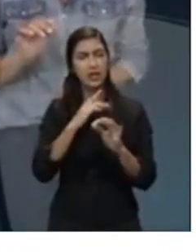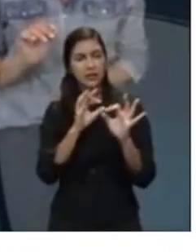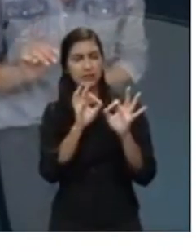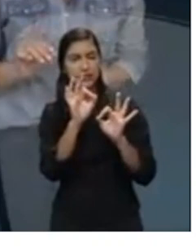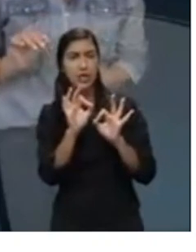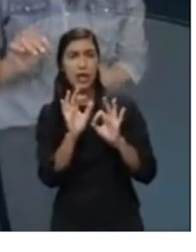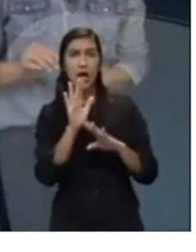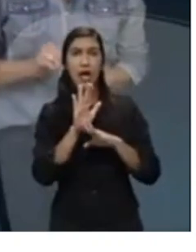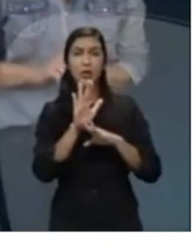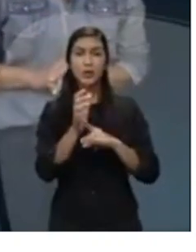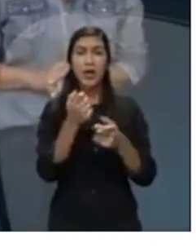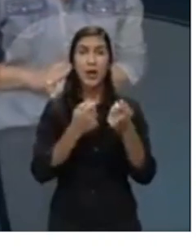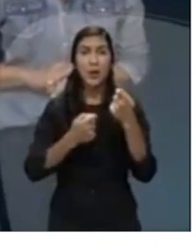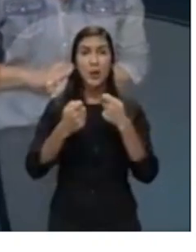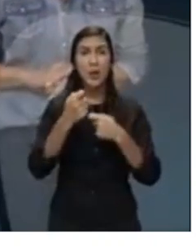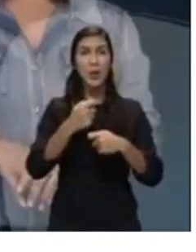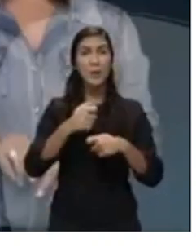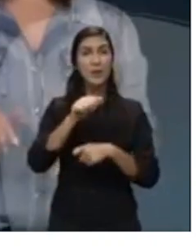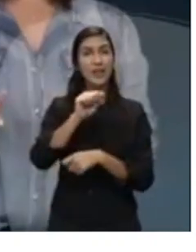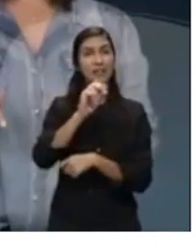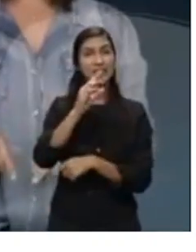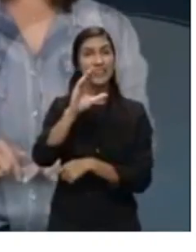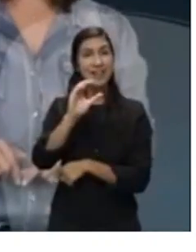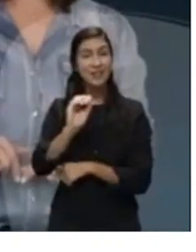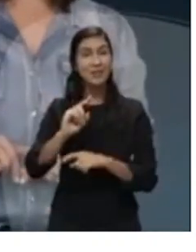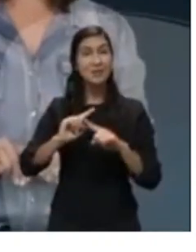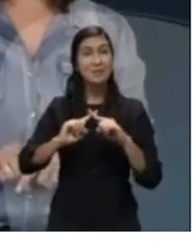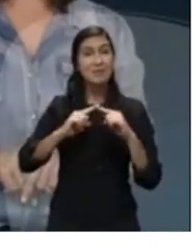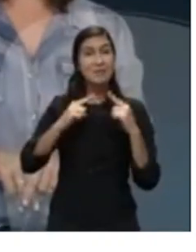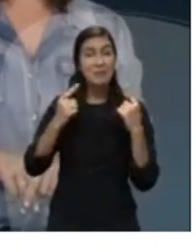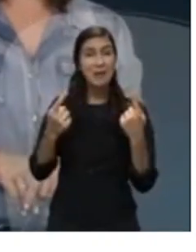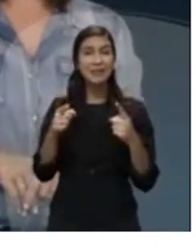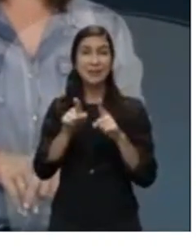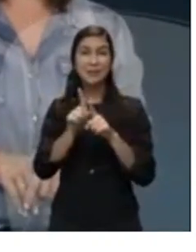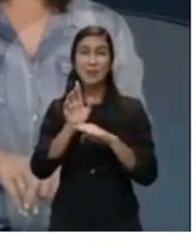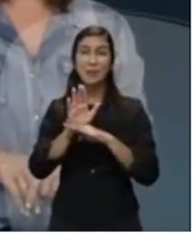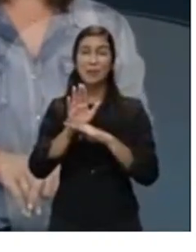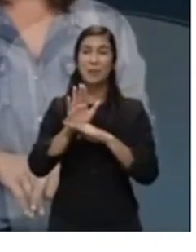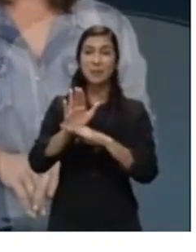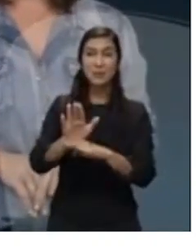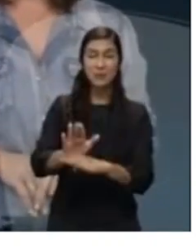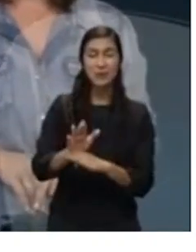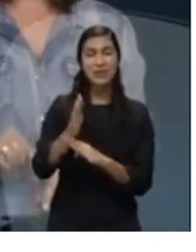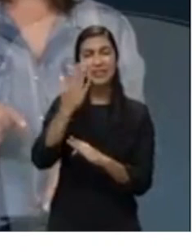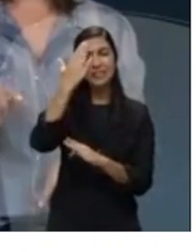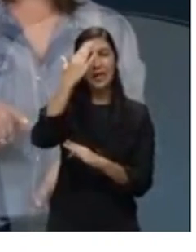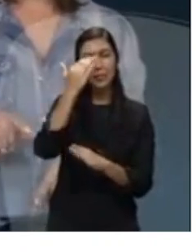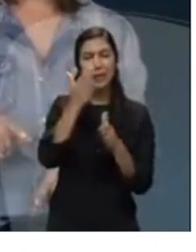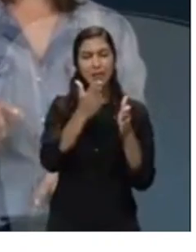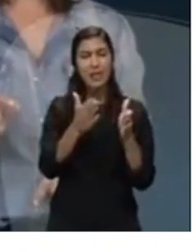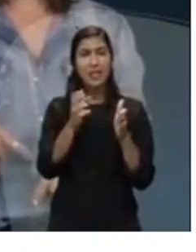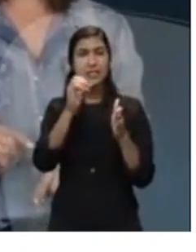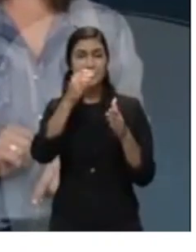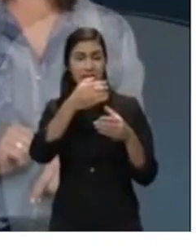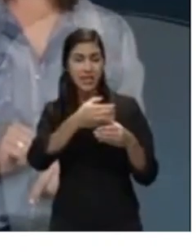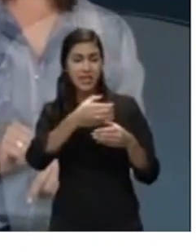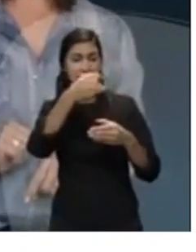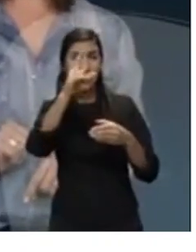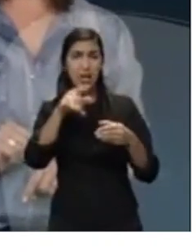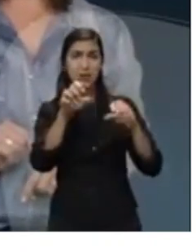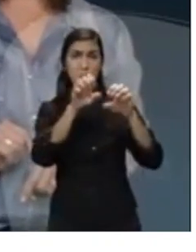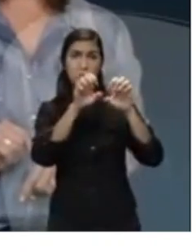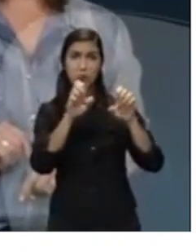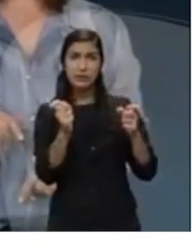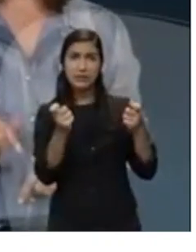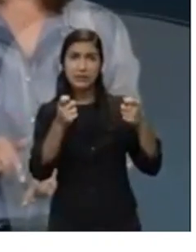ajudou na economia de aço do projeto. Mas esse índice também pode ajudar a determinar se um pilar é